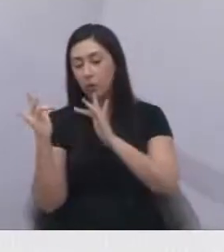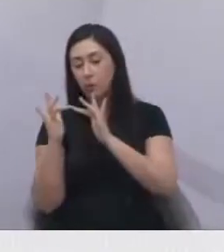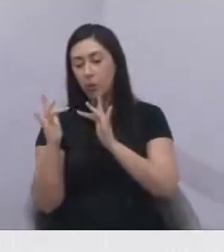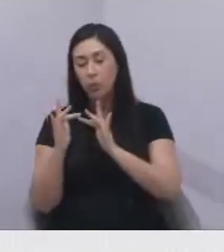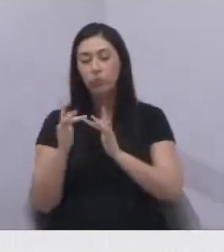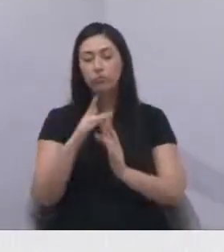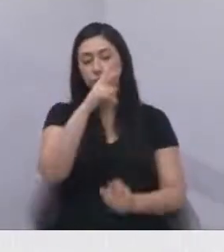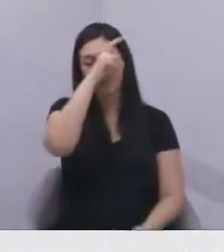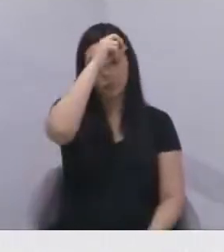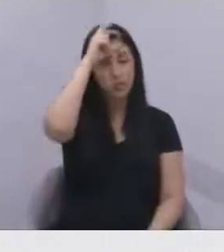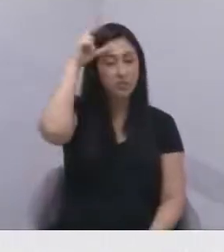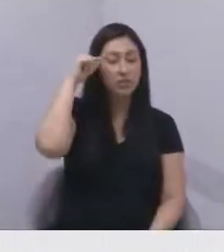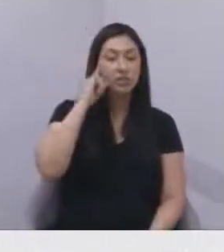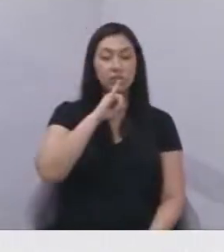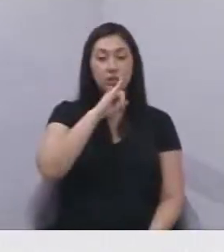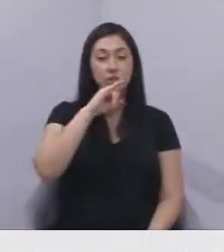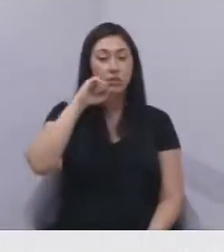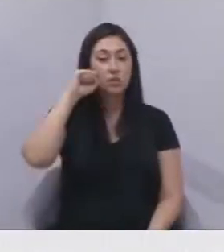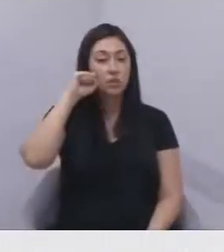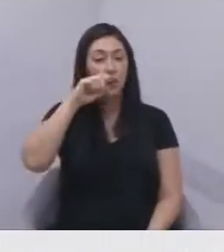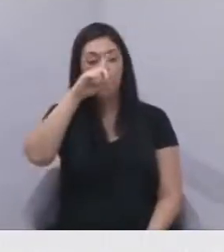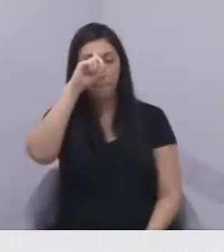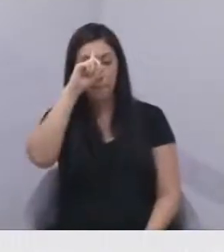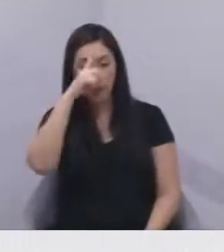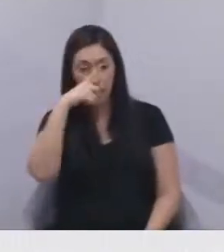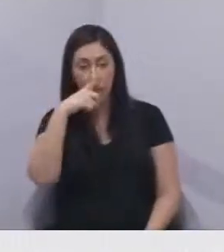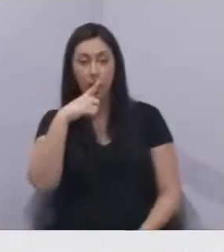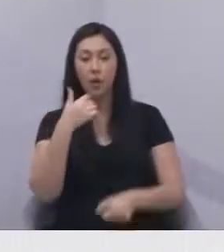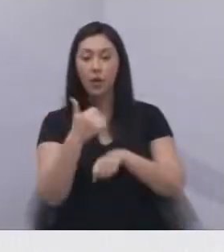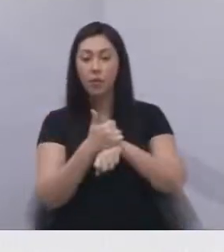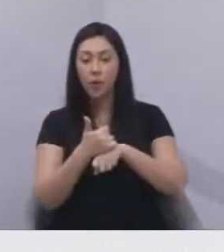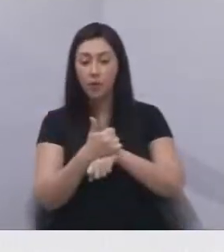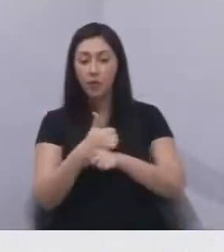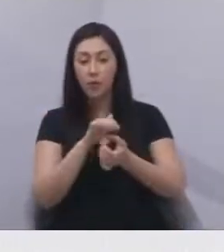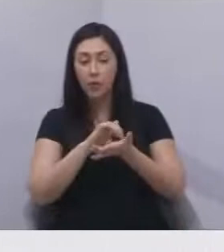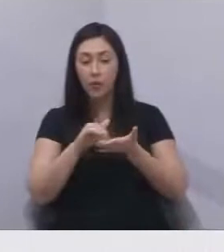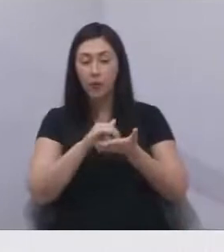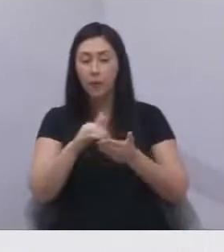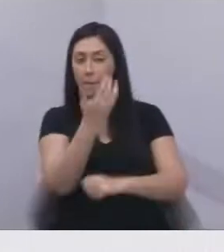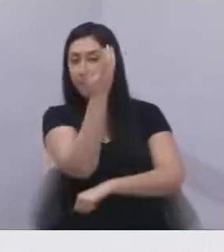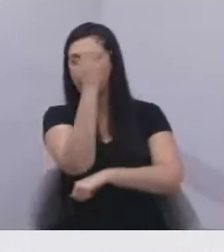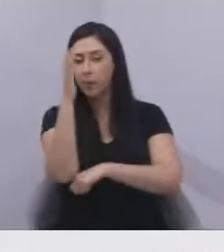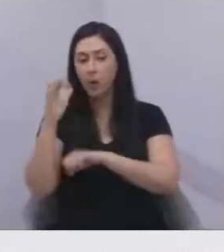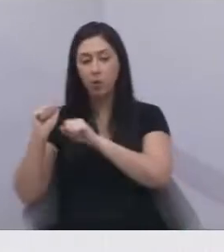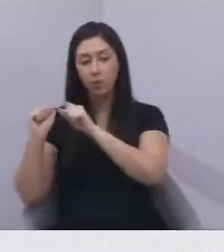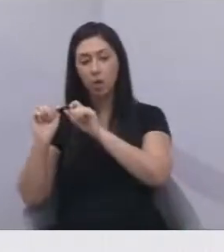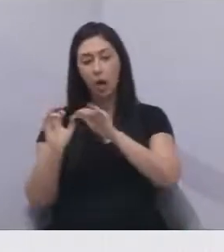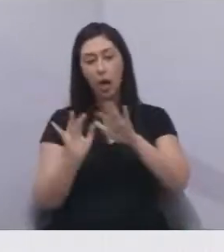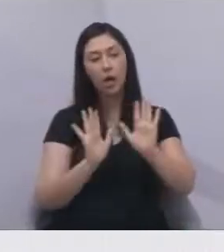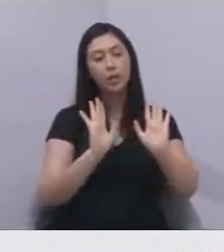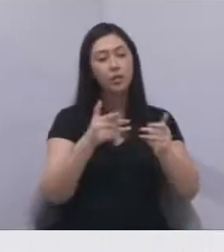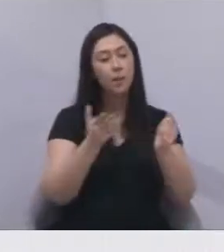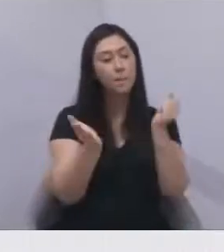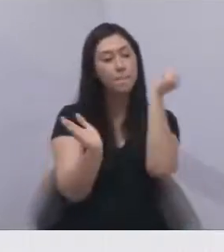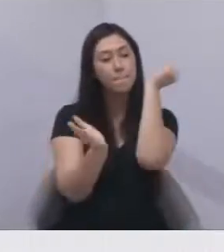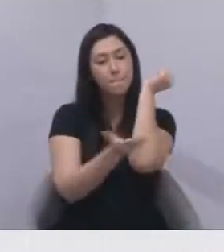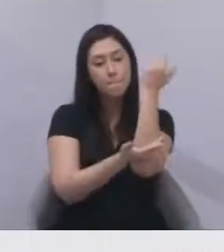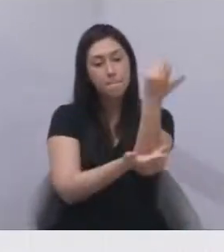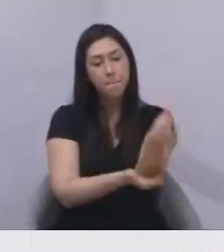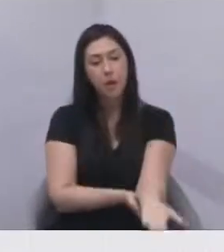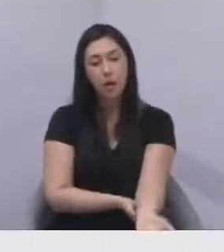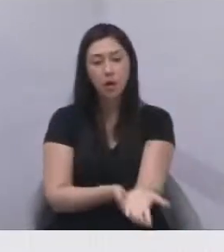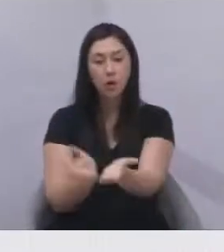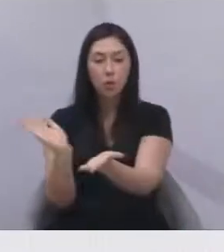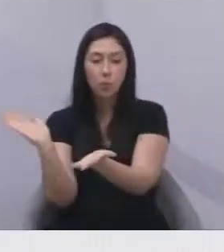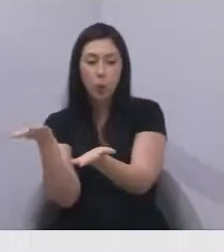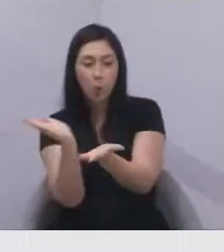Zé Santana, mandaram os funcionários do meio ambiente vir aqui, já fizeram a poda dos eucaliptos.